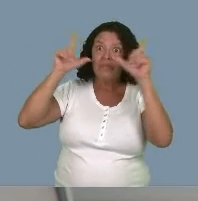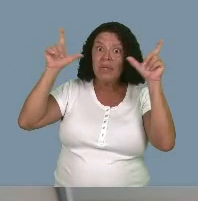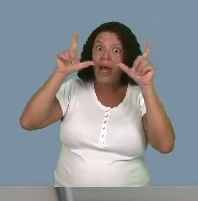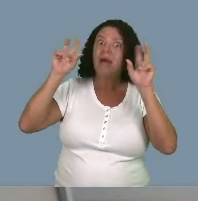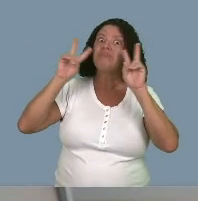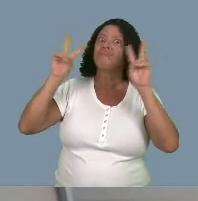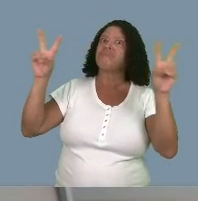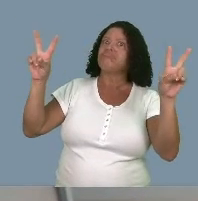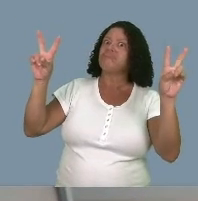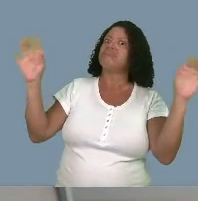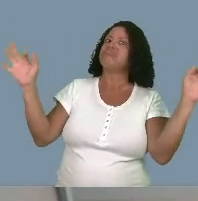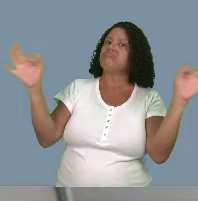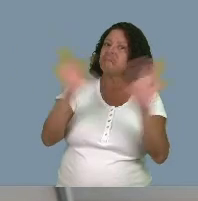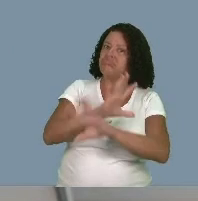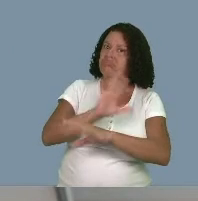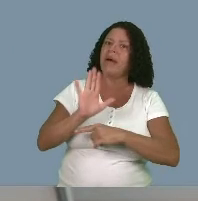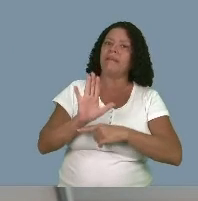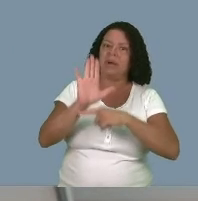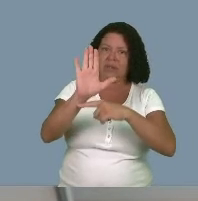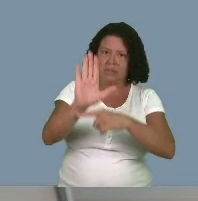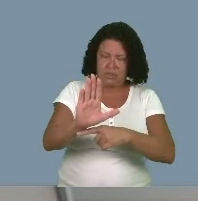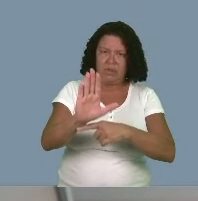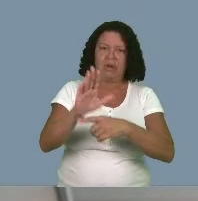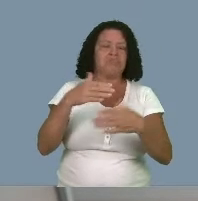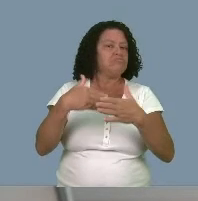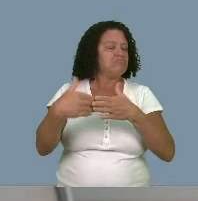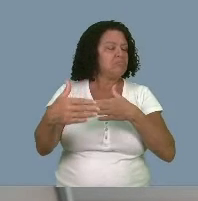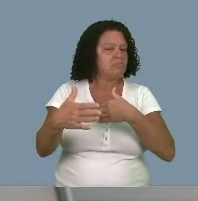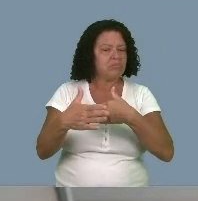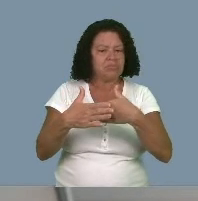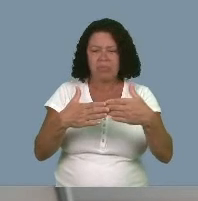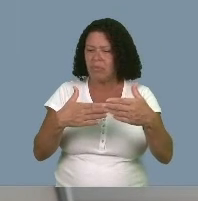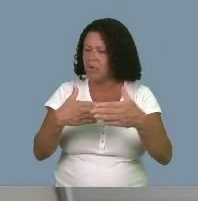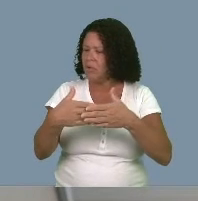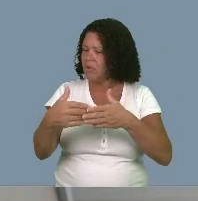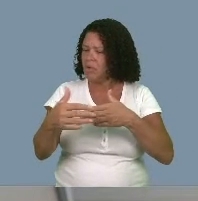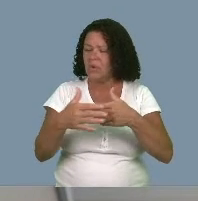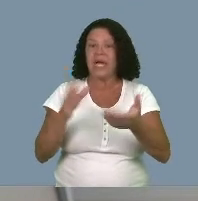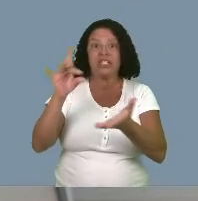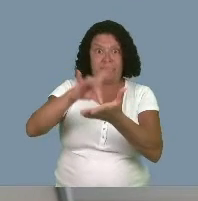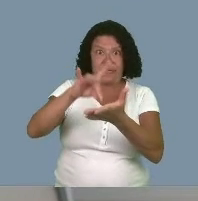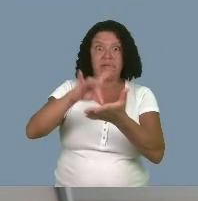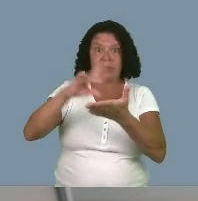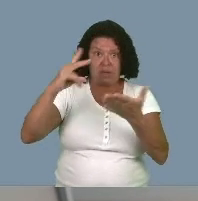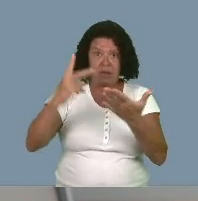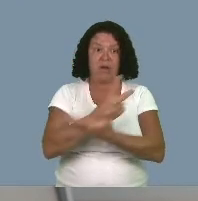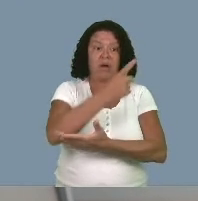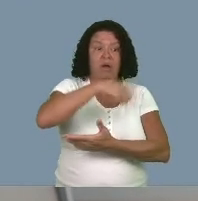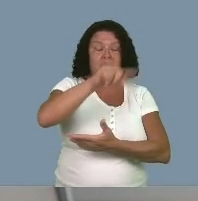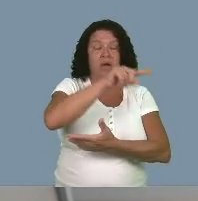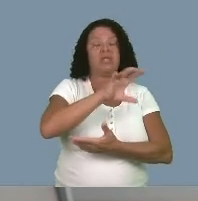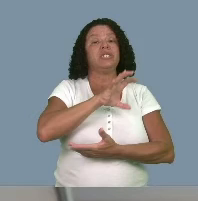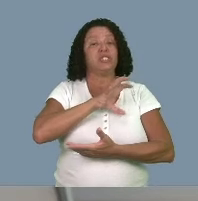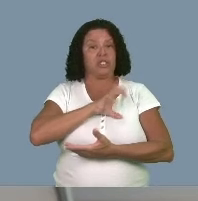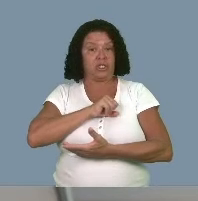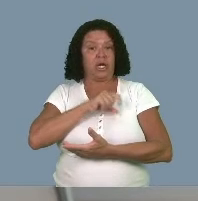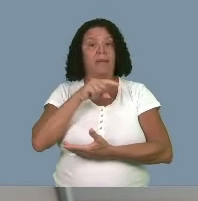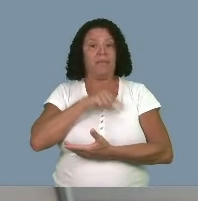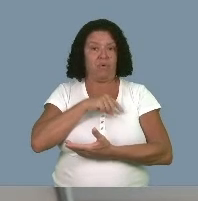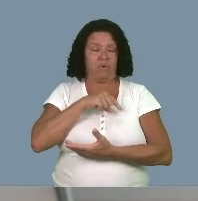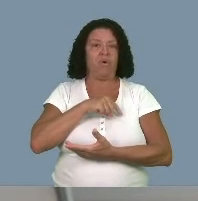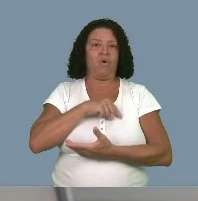e está pronta para ajudar quaisquer manifestações verdadeiras de amor e de